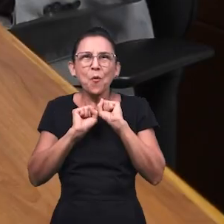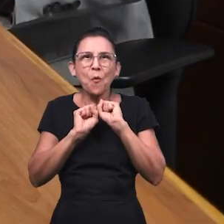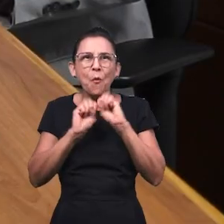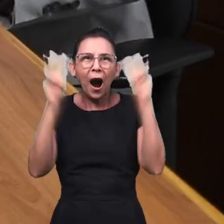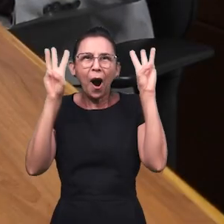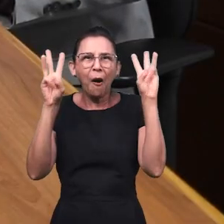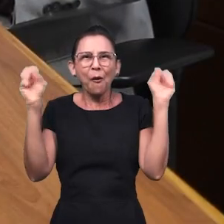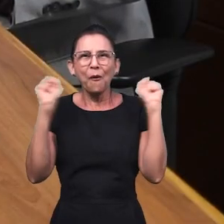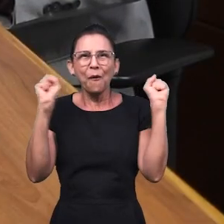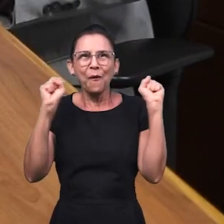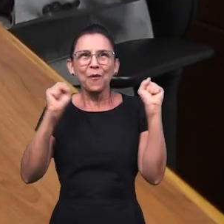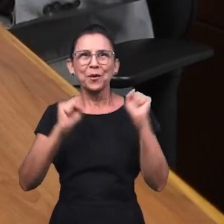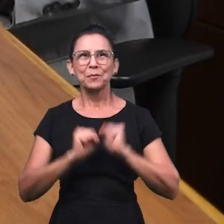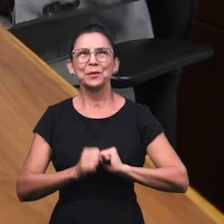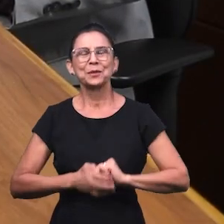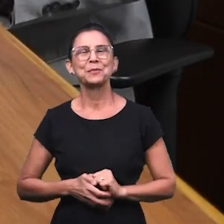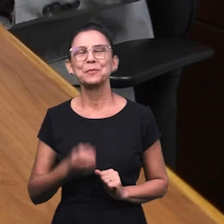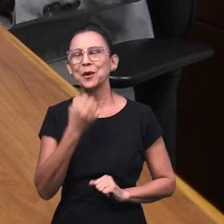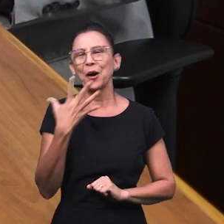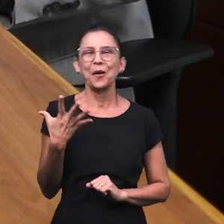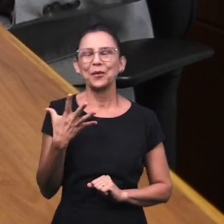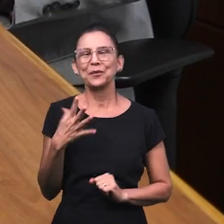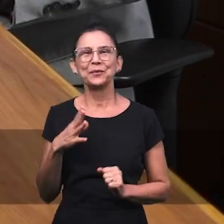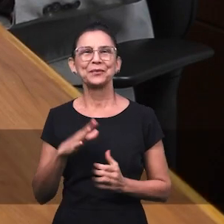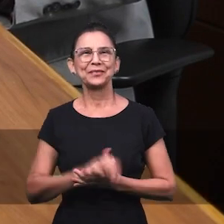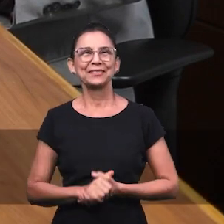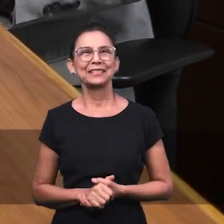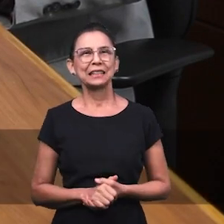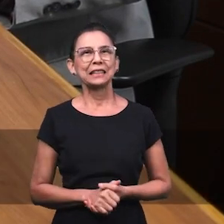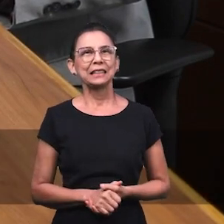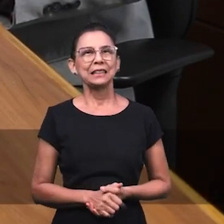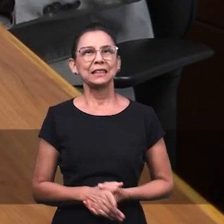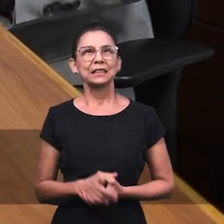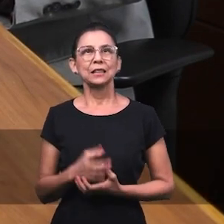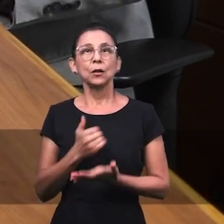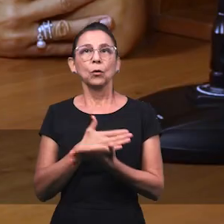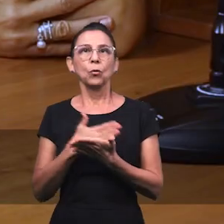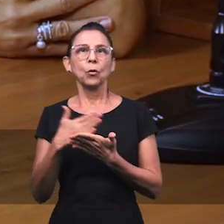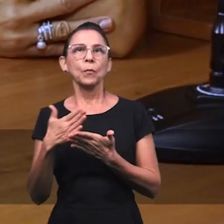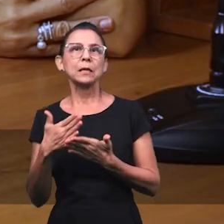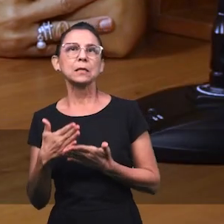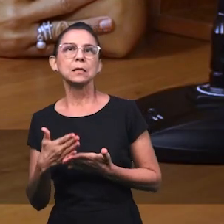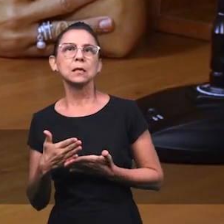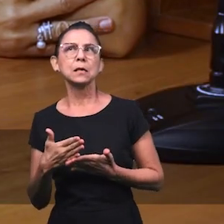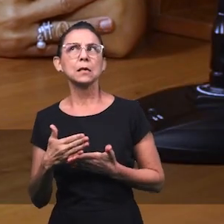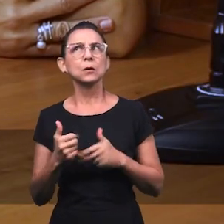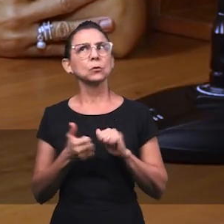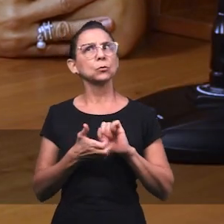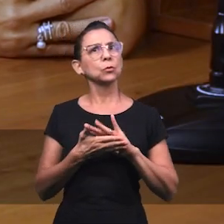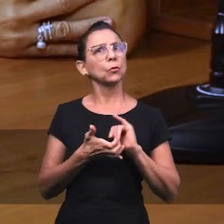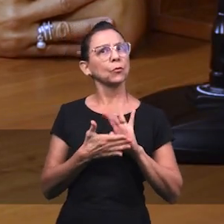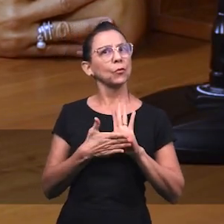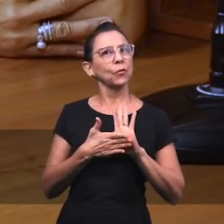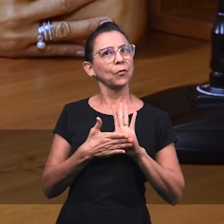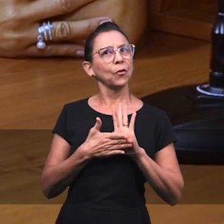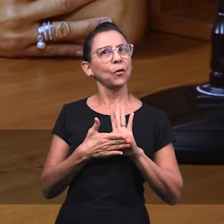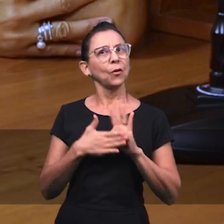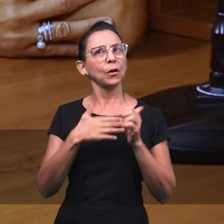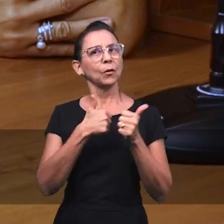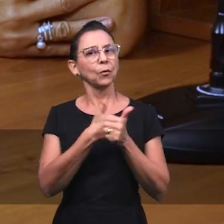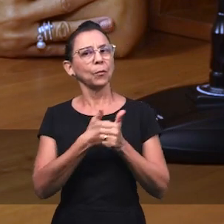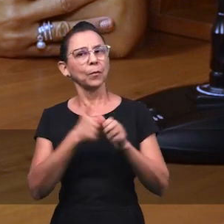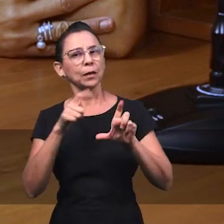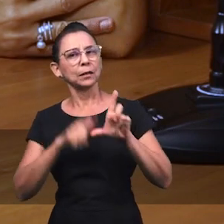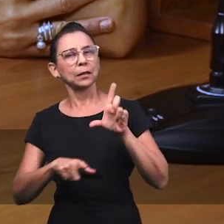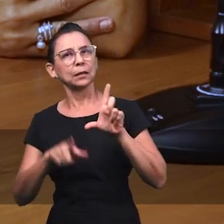máximo. Não é volume médio, não, é máximo. Então eu começo a identificar o ritmo do louvor. Mas tem que